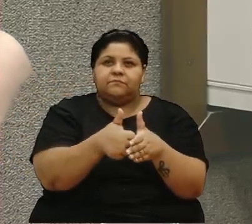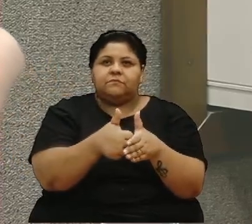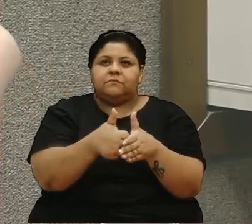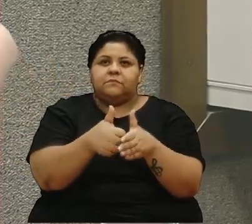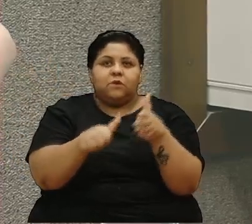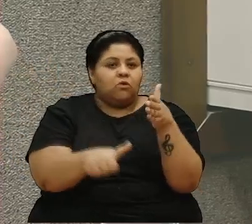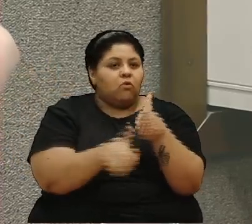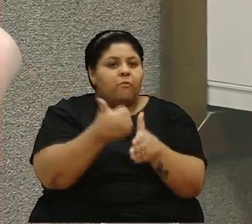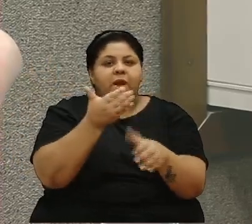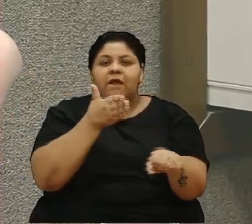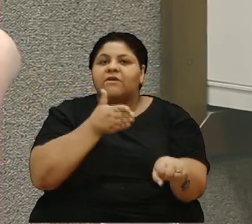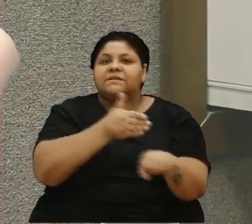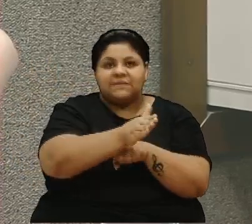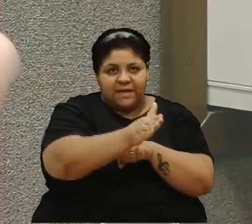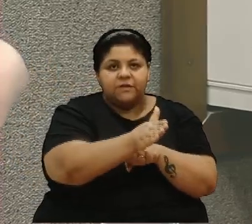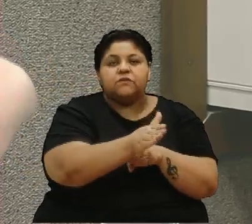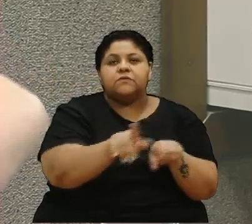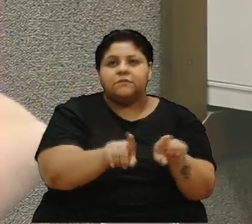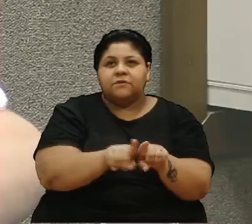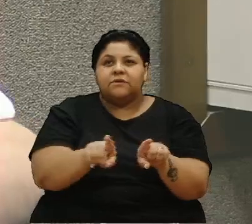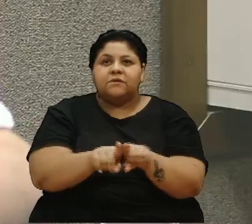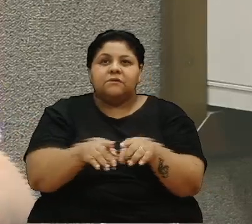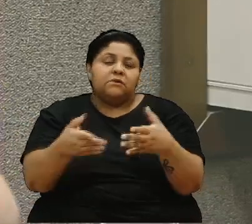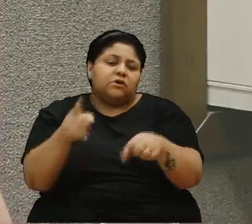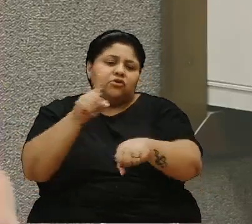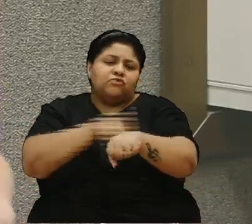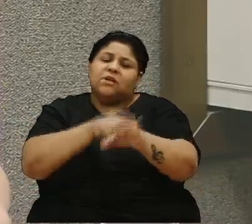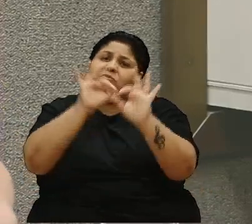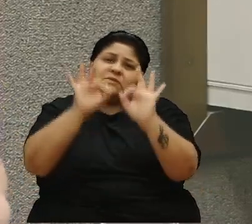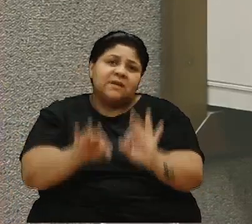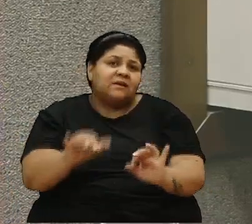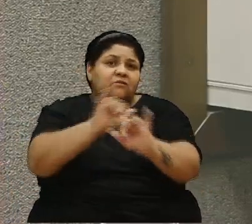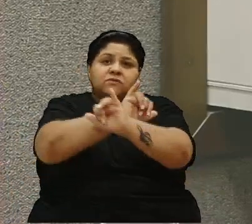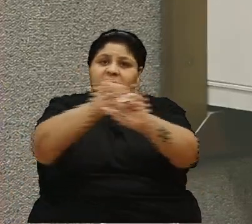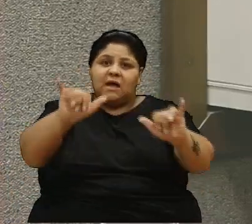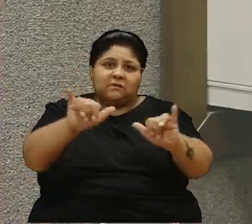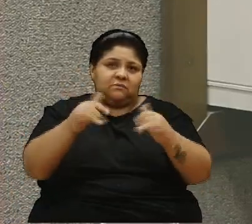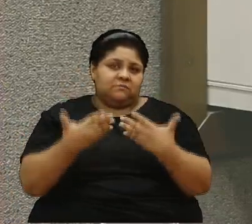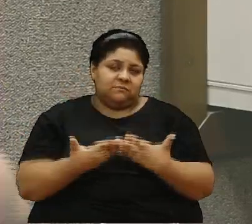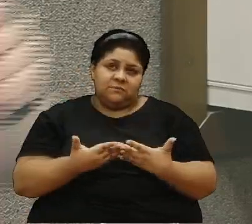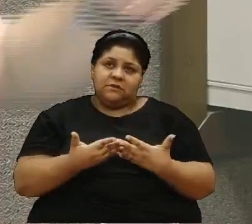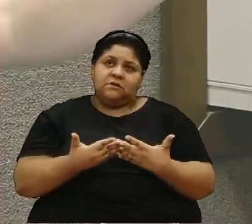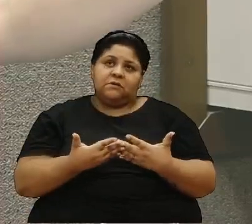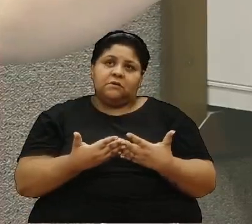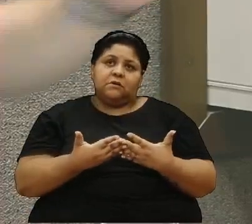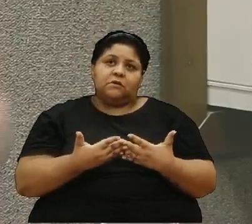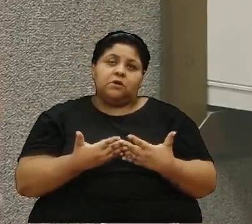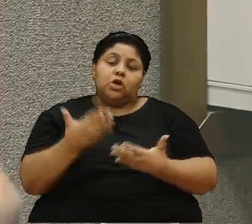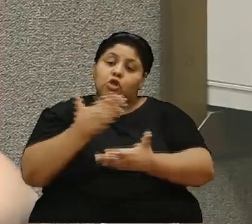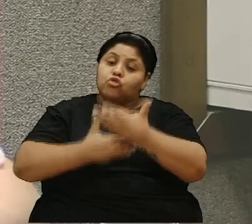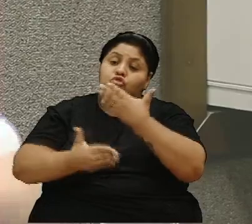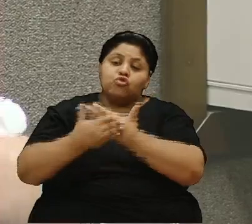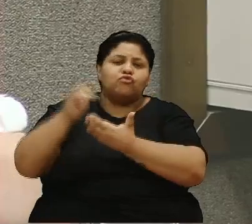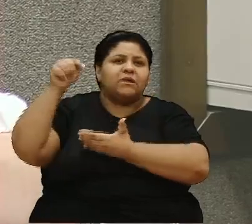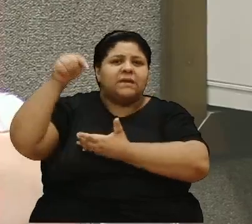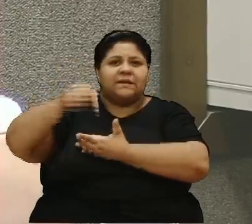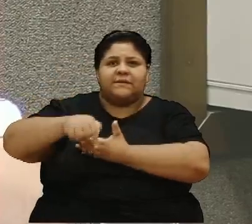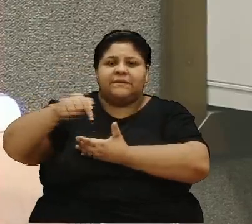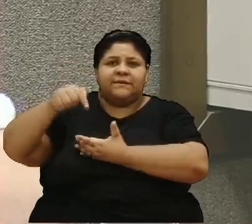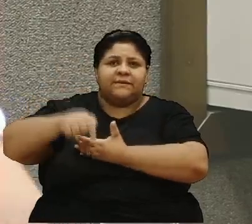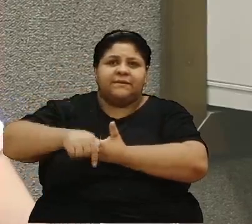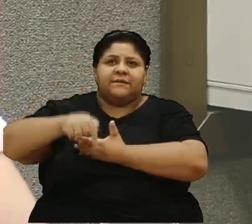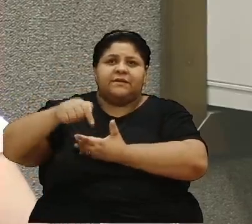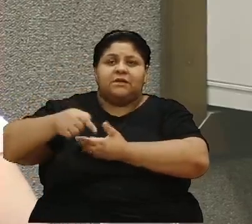melhor acesso, inclusive, né, e no devido tempo será anunciado, né. Então, o restante tudo aqui